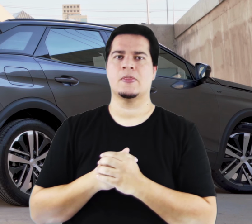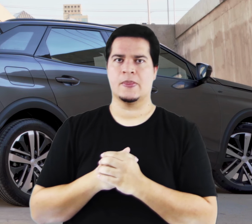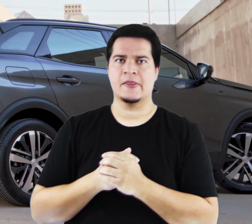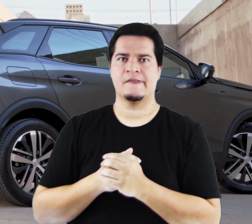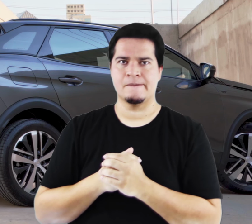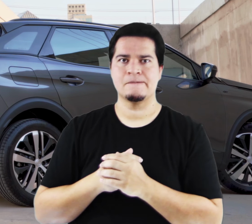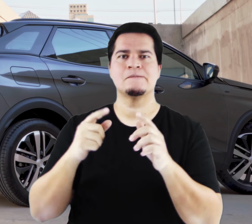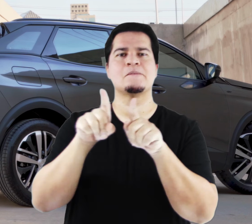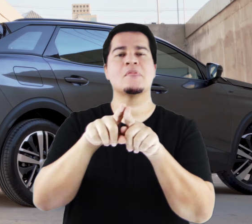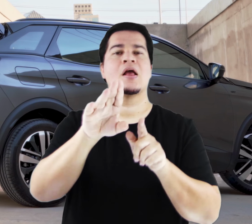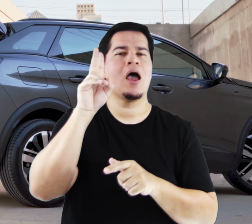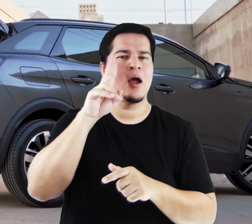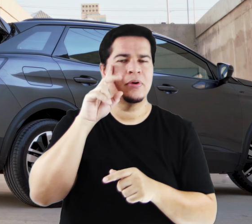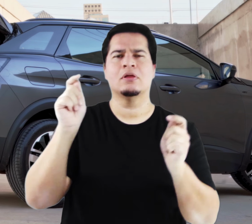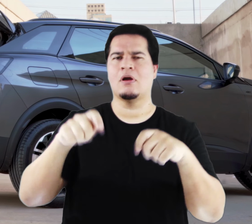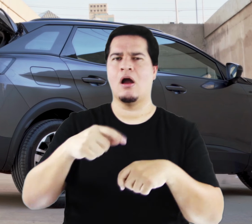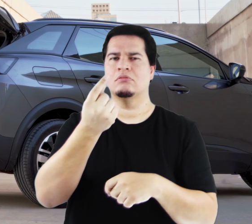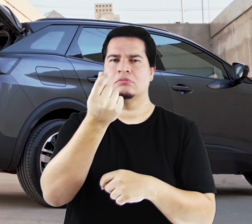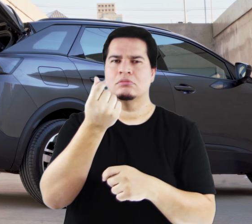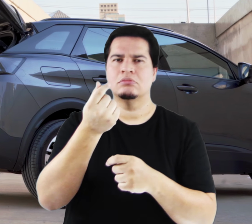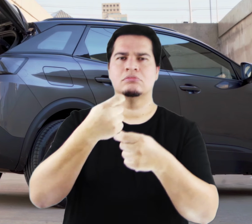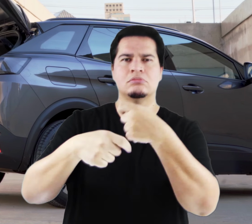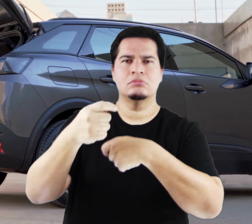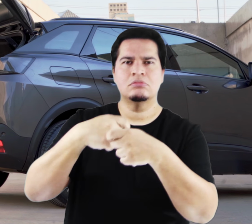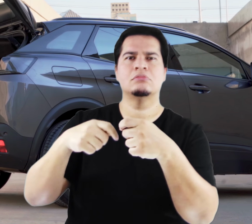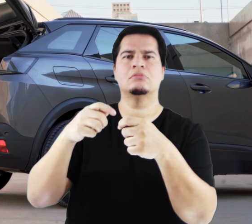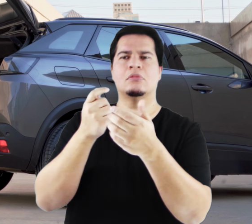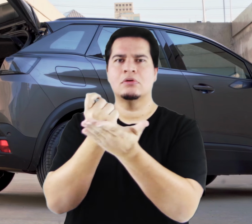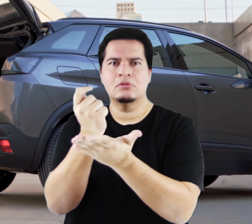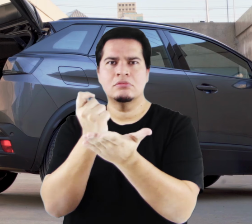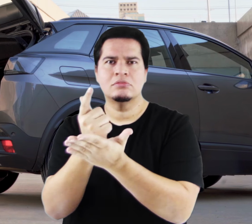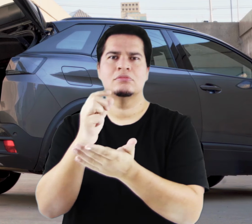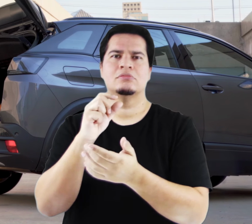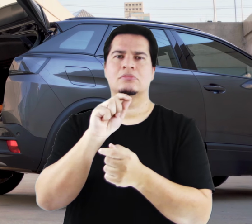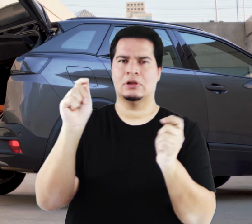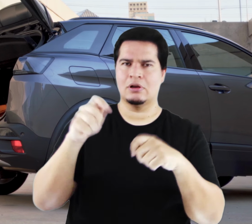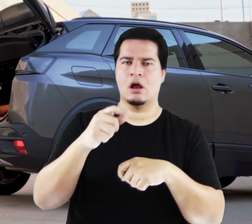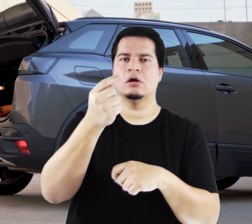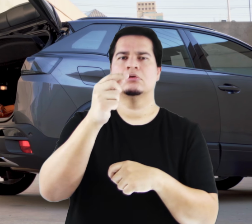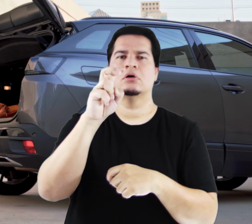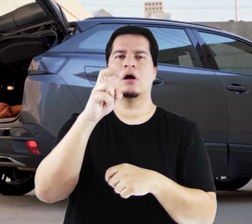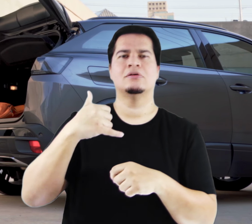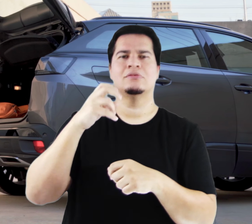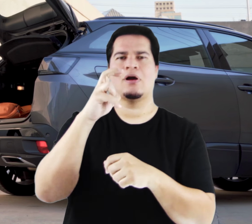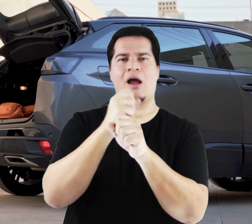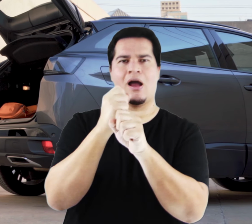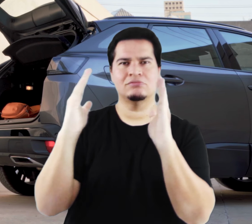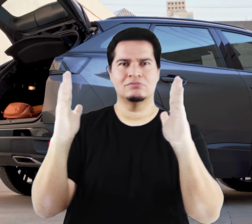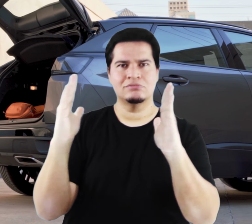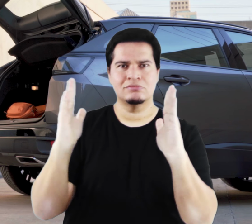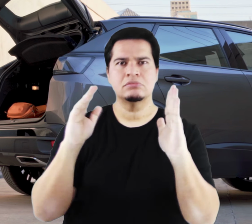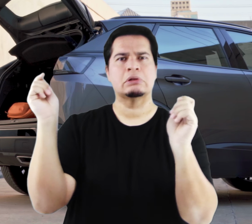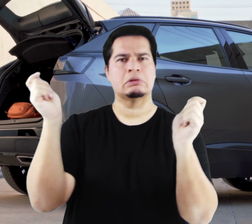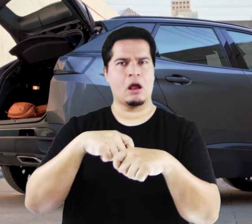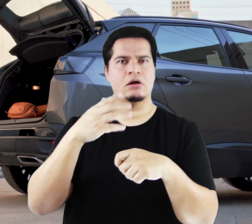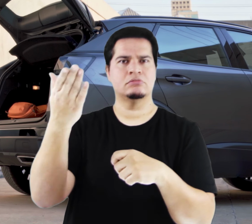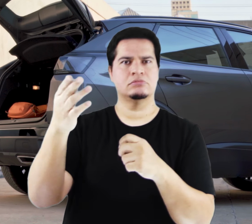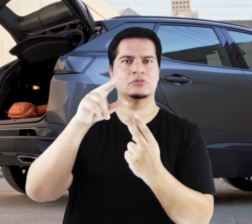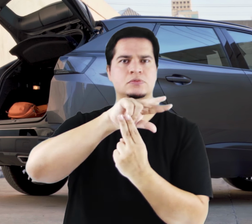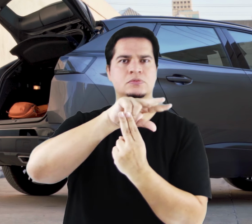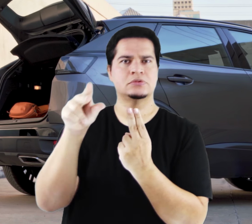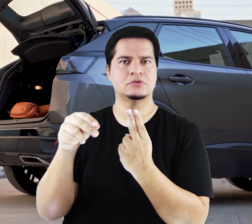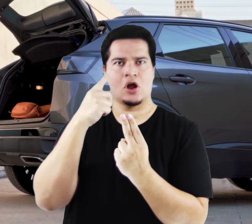esse 3008 quanto qualquer um dos rivais ou qualquer seminovo com até 5 anos de uso com muita facilidade pelo Bradesco Financiamentos em